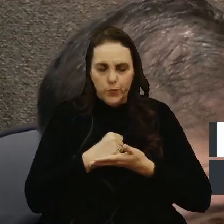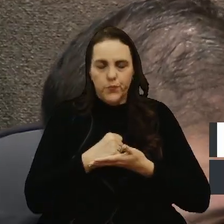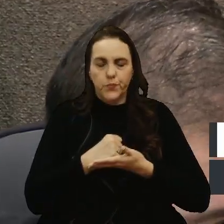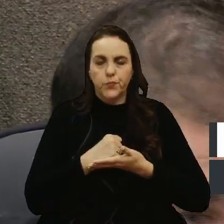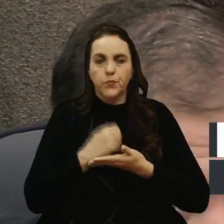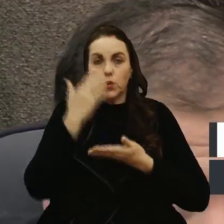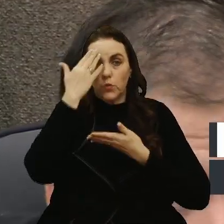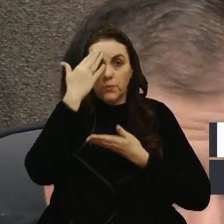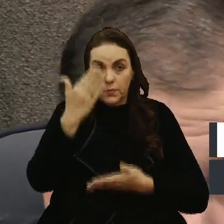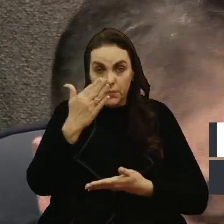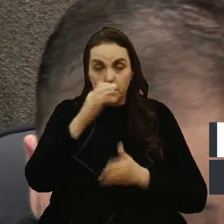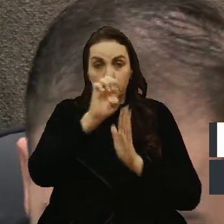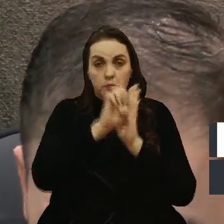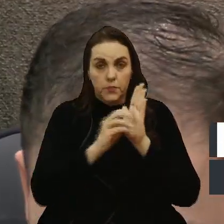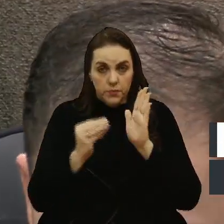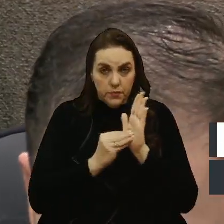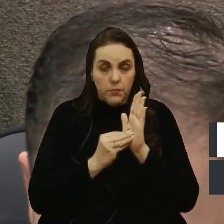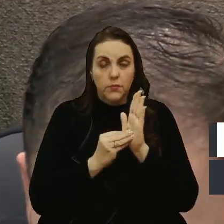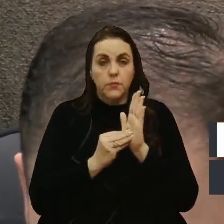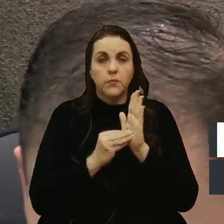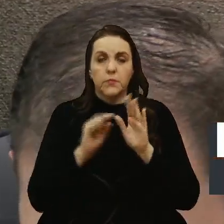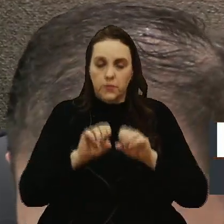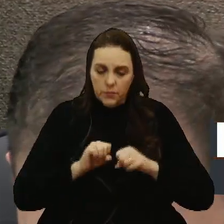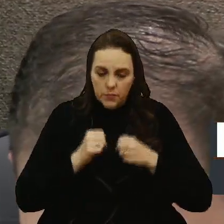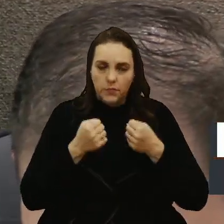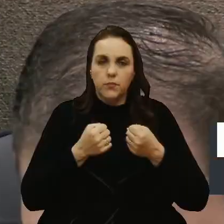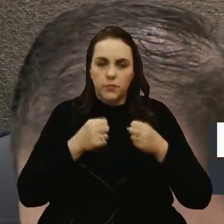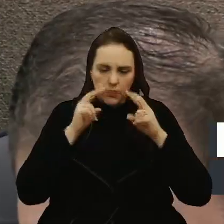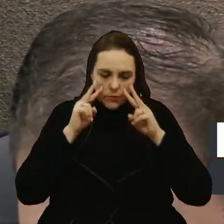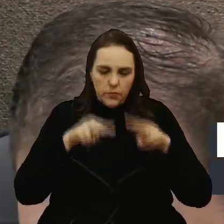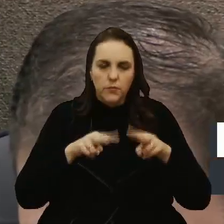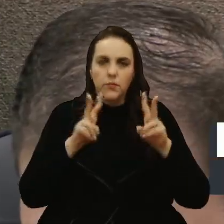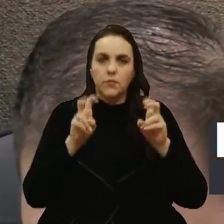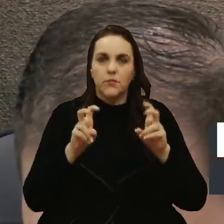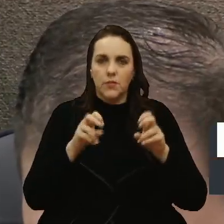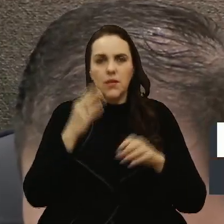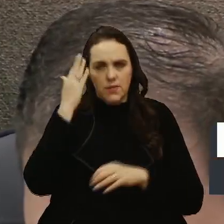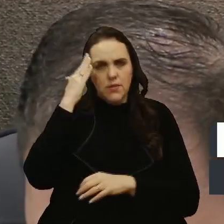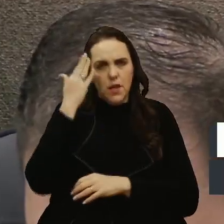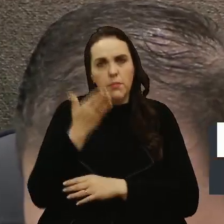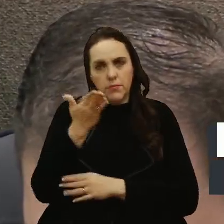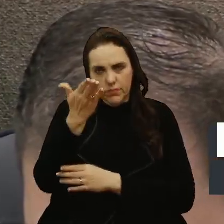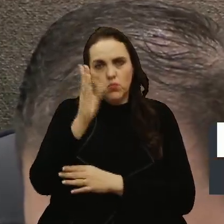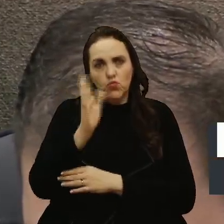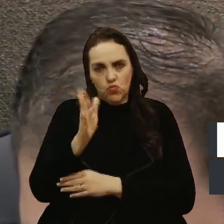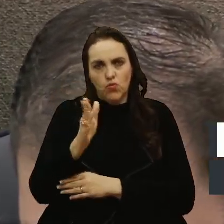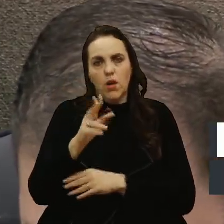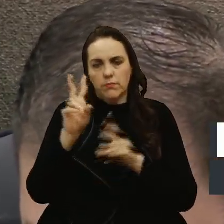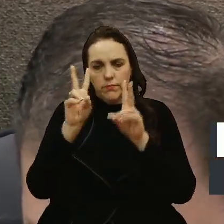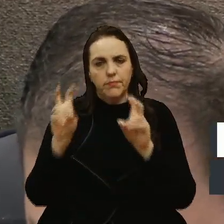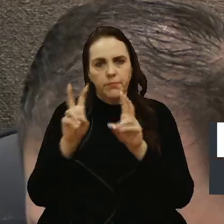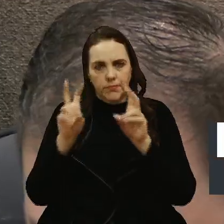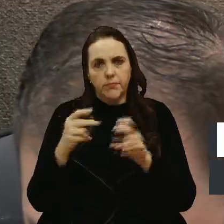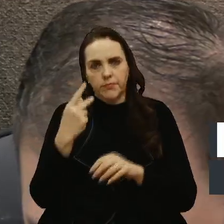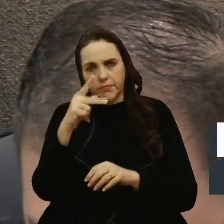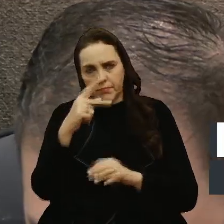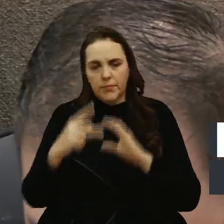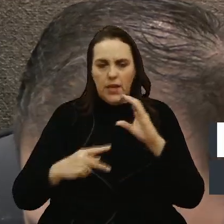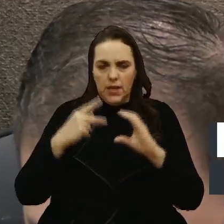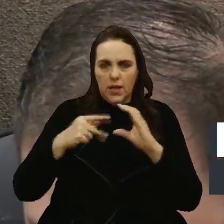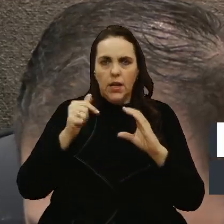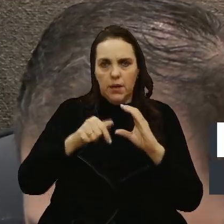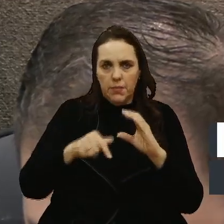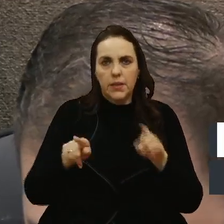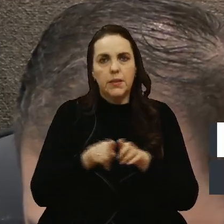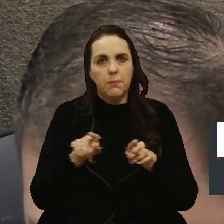obrigado pelas emendas, por se debruçar por esse tema. A gente sabe que o senhor já fala sobre isso nessa Câmara, agora com